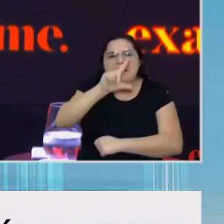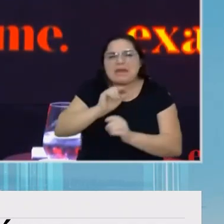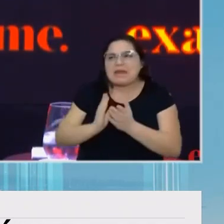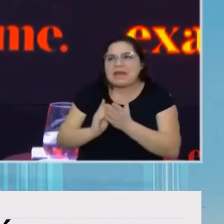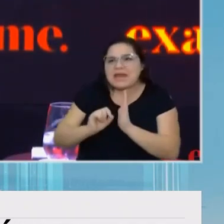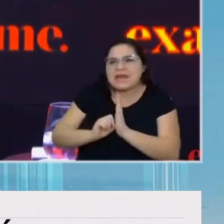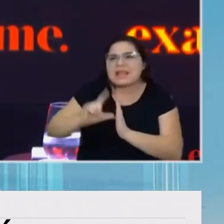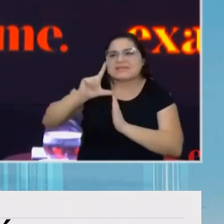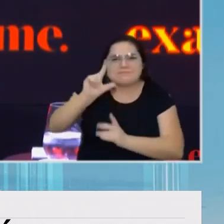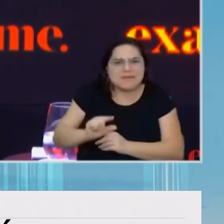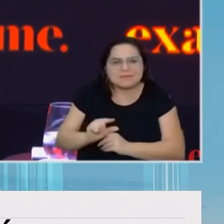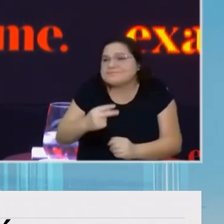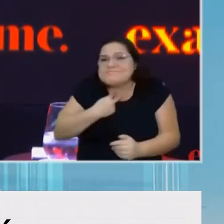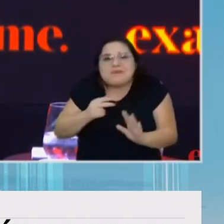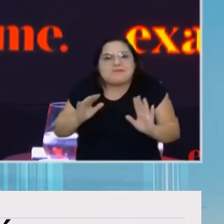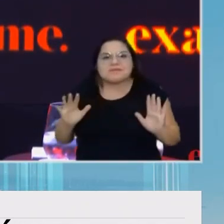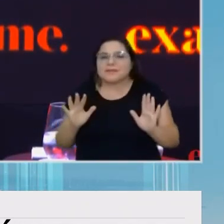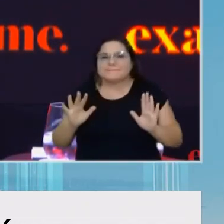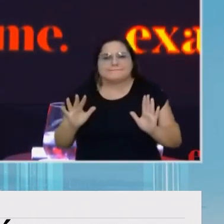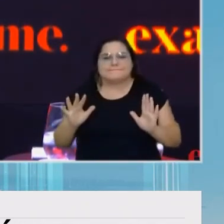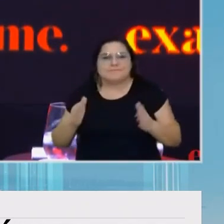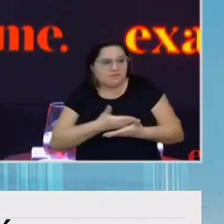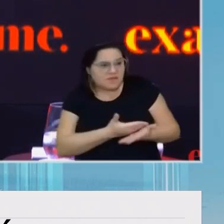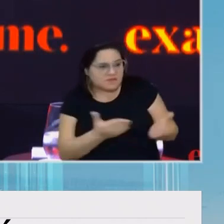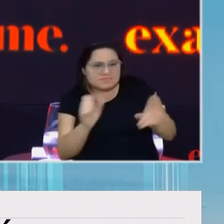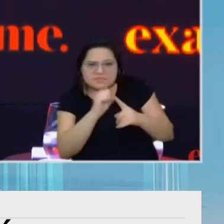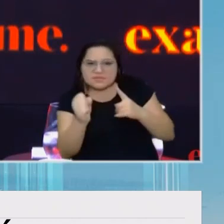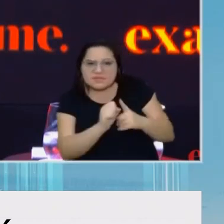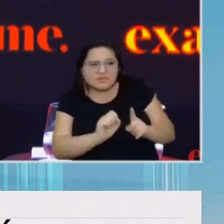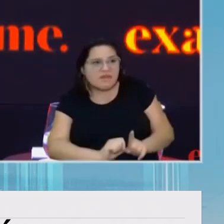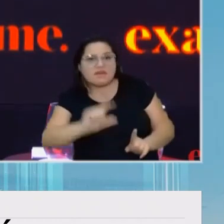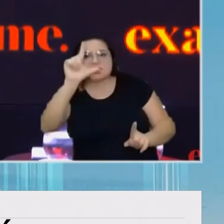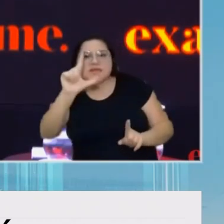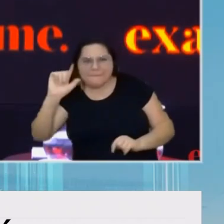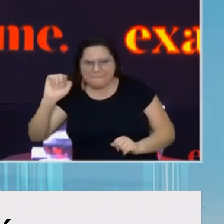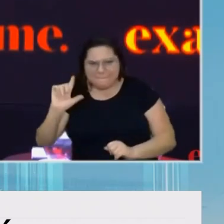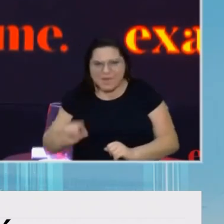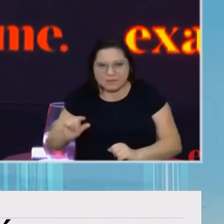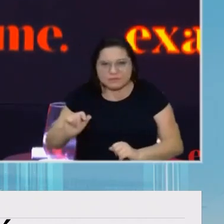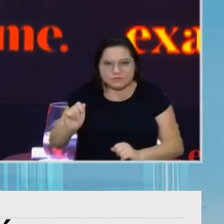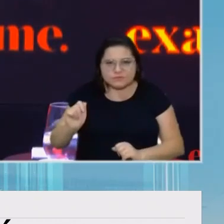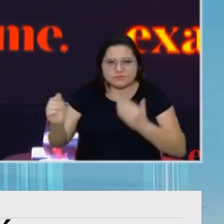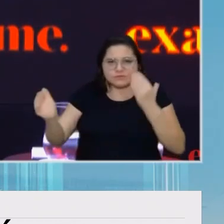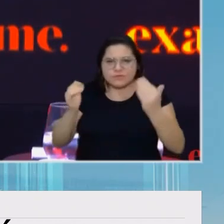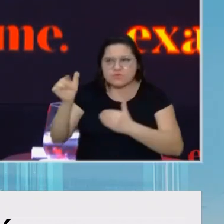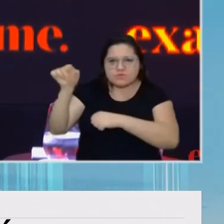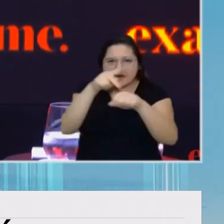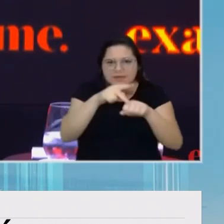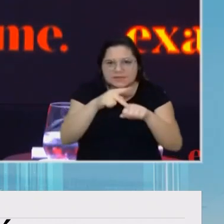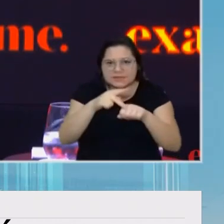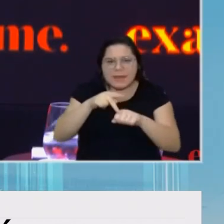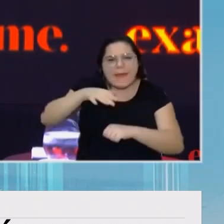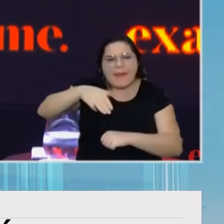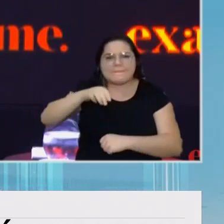pode oferecer. Ele falou para uma plateia de empresários num evento que aconteceu aqui na capital paulista e destacou ainda que os anseios